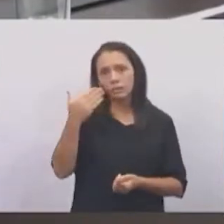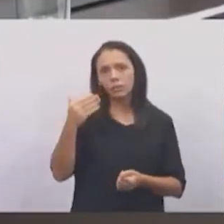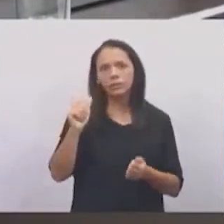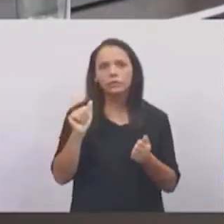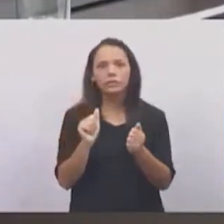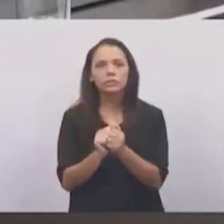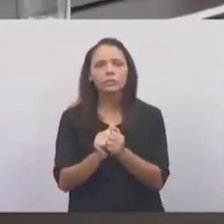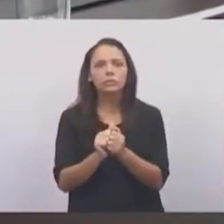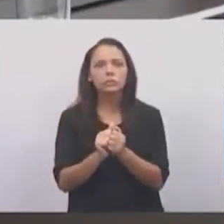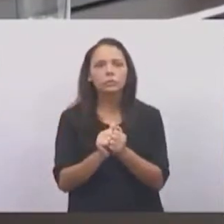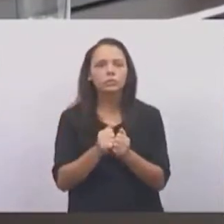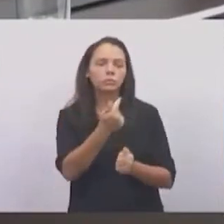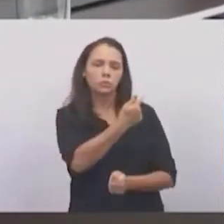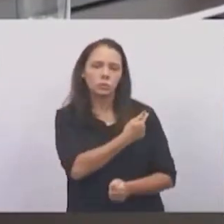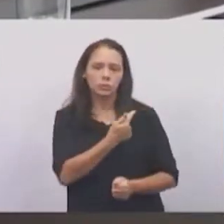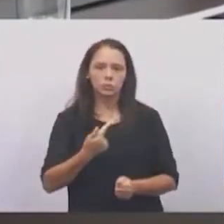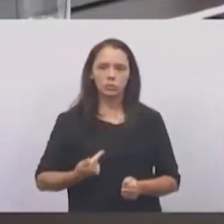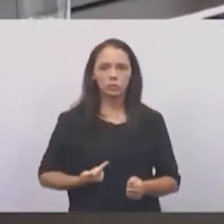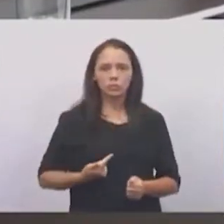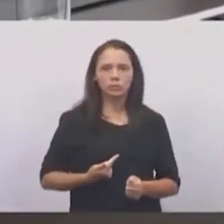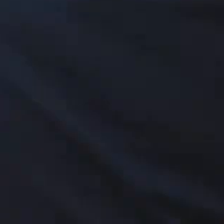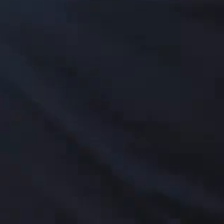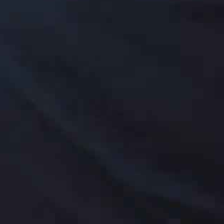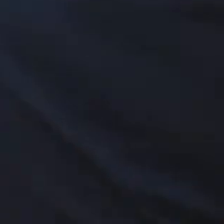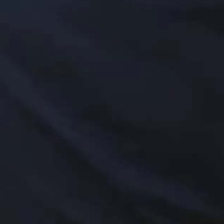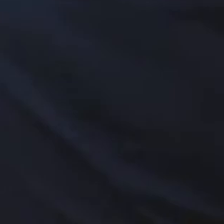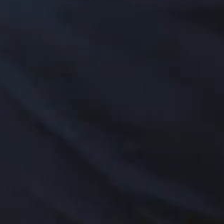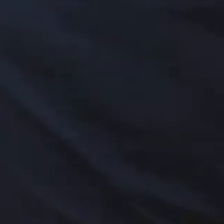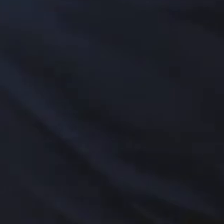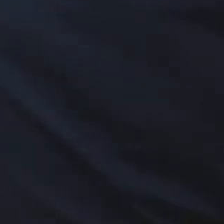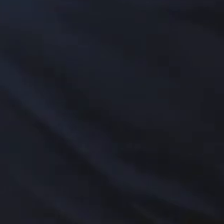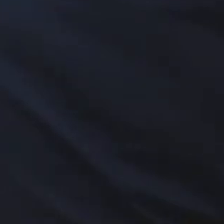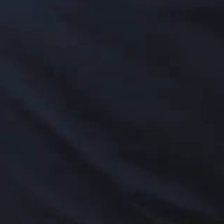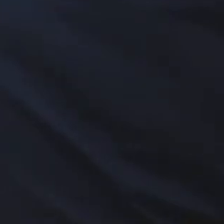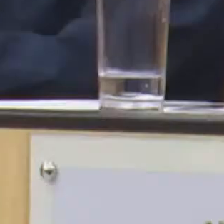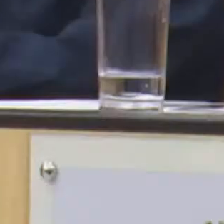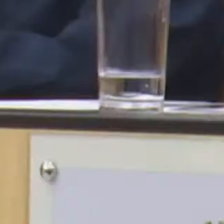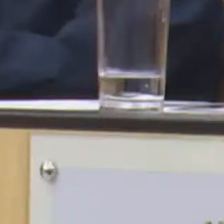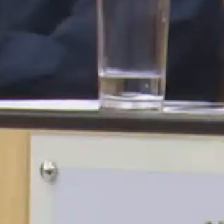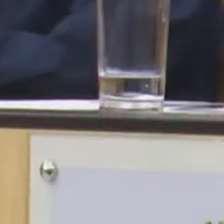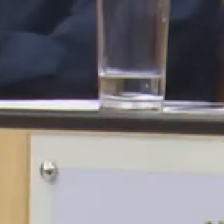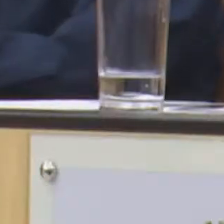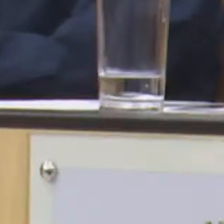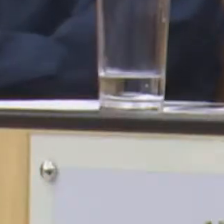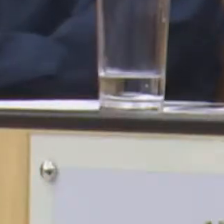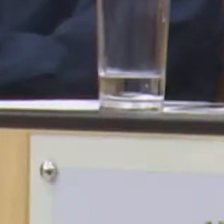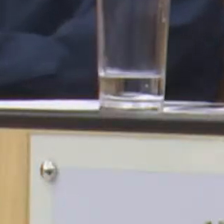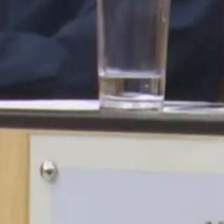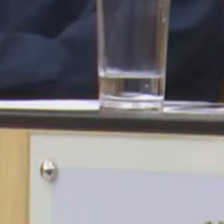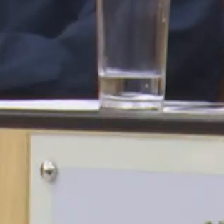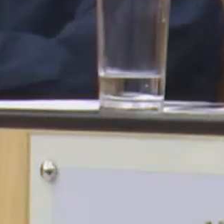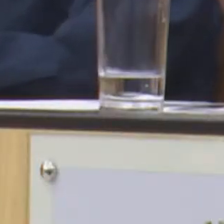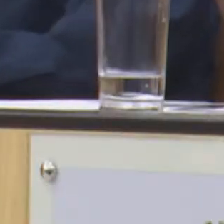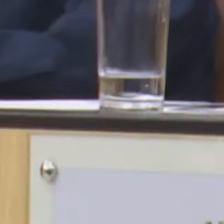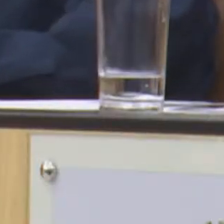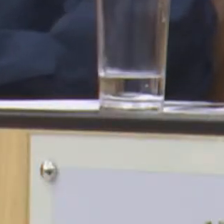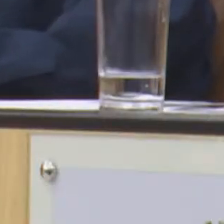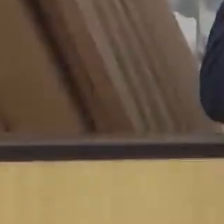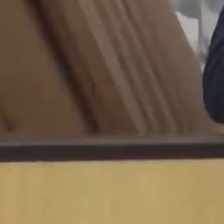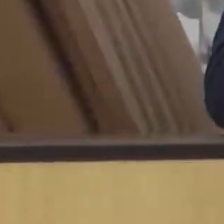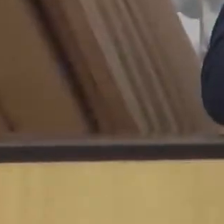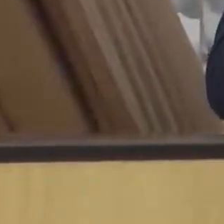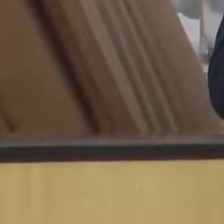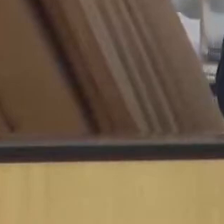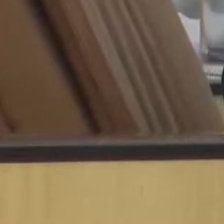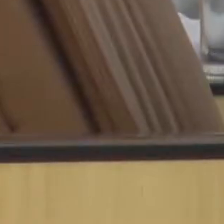que possamos ter mais segurança na escola. O assunto rendeu debate. O presidente da casa, vereador Abner Rosa, do